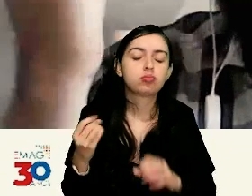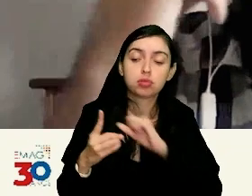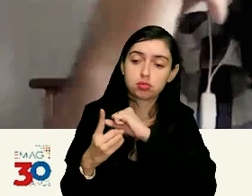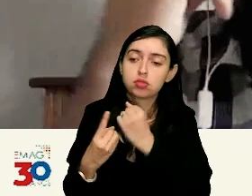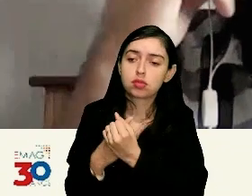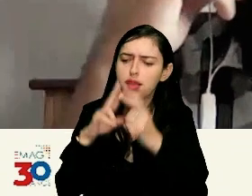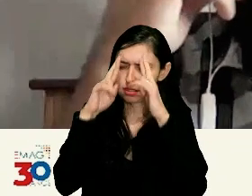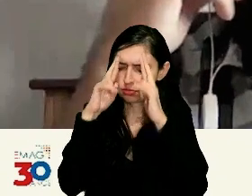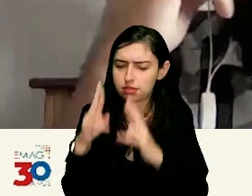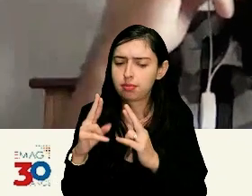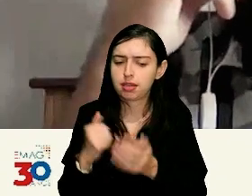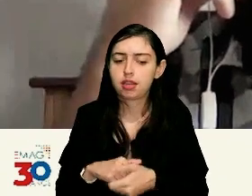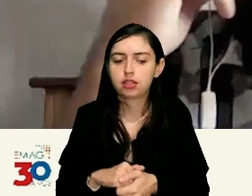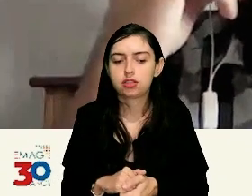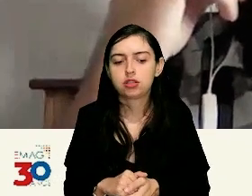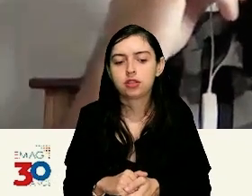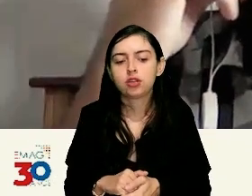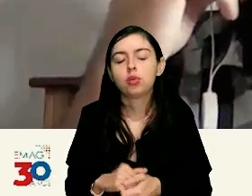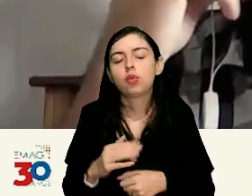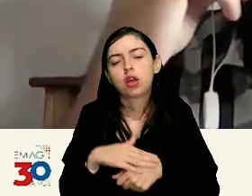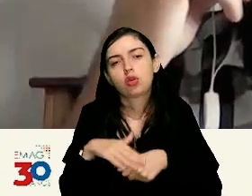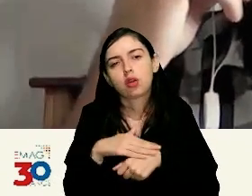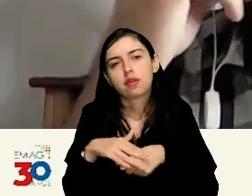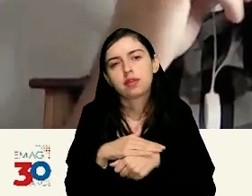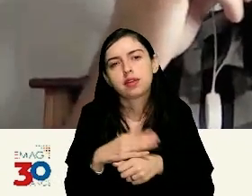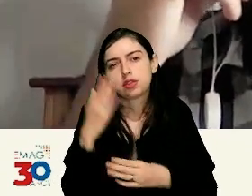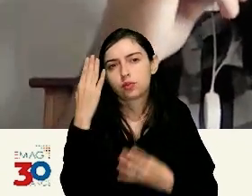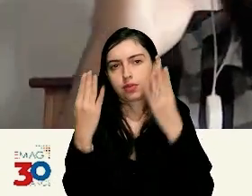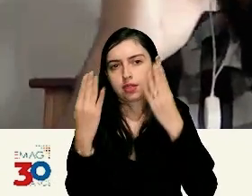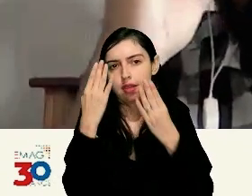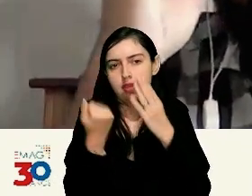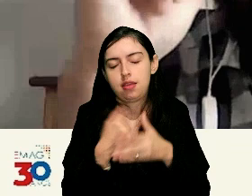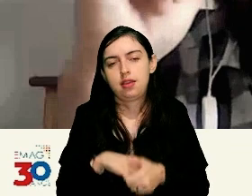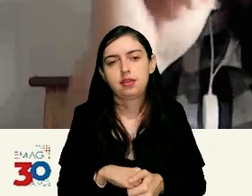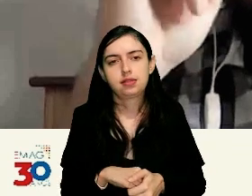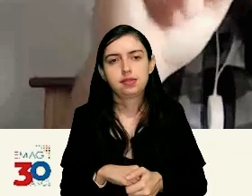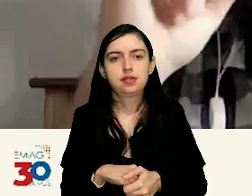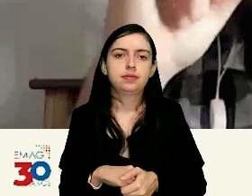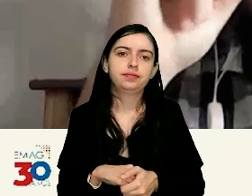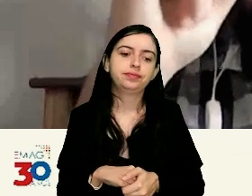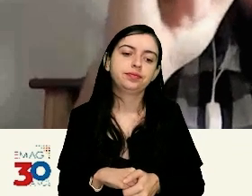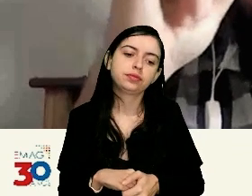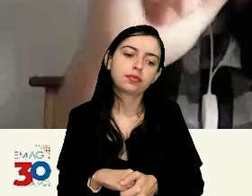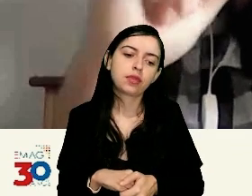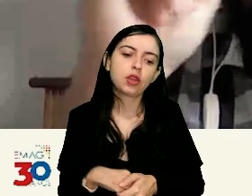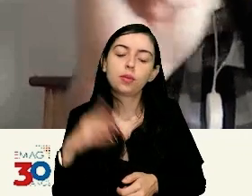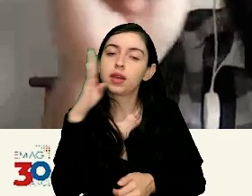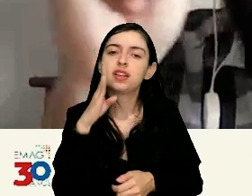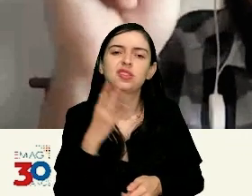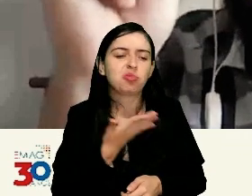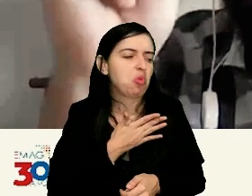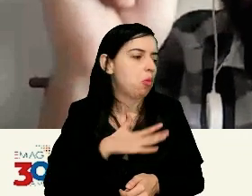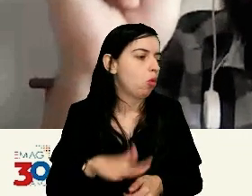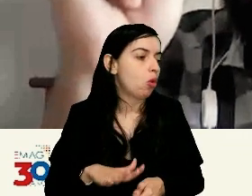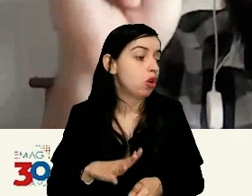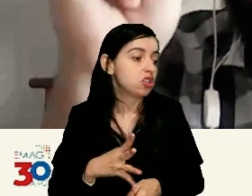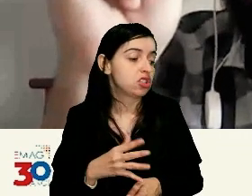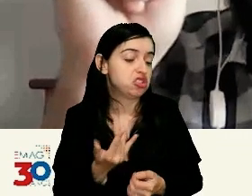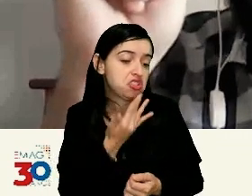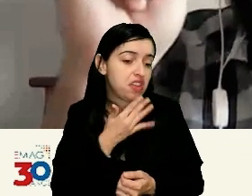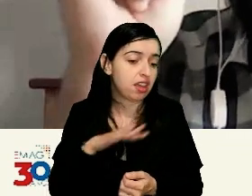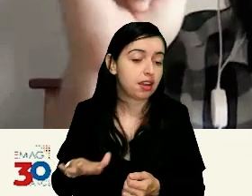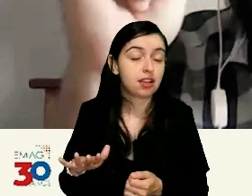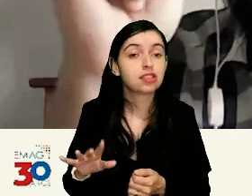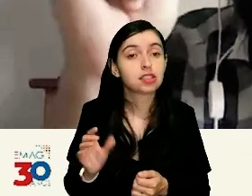uma outra conversa que eu escutei com um psicanalista francês, quando eu tive uma conversa com ele fala assim que brasileiro não gosta de criança, gosta de filho. Eu adorei essa provocação que ele